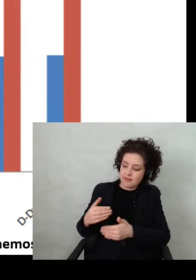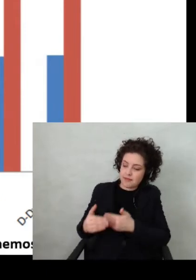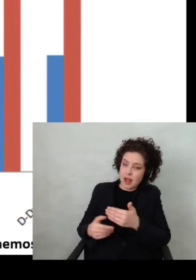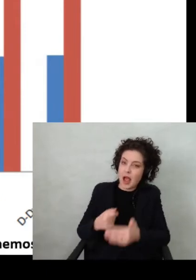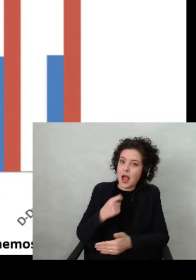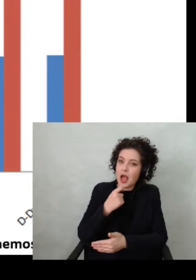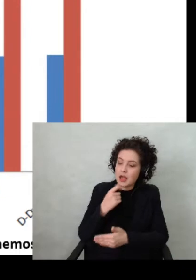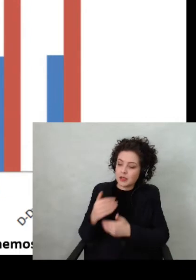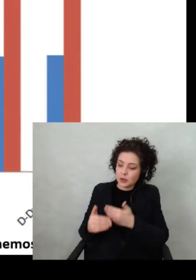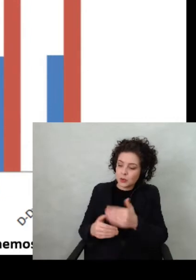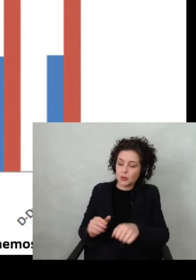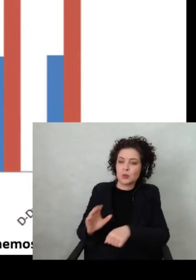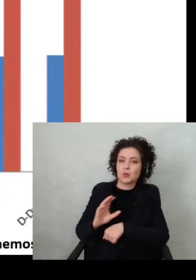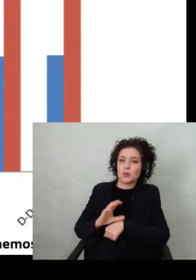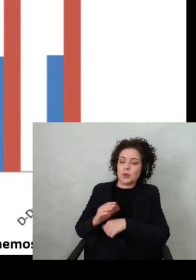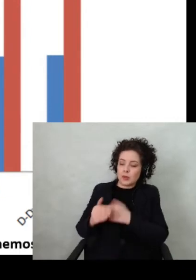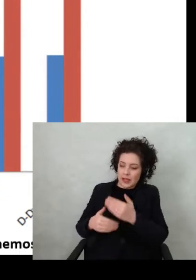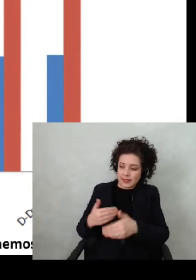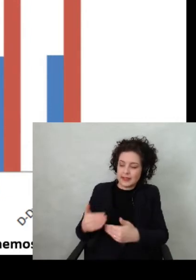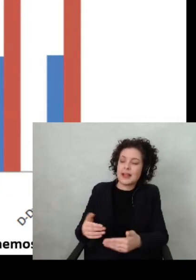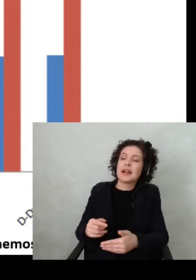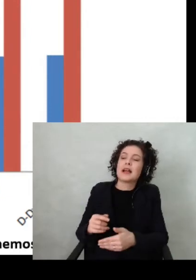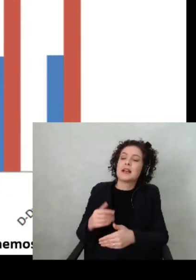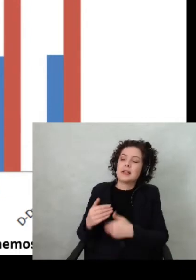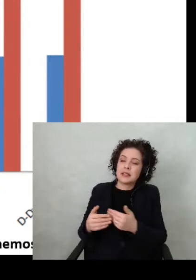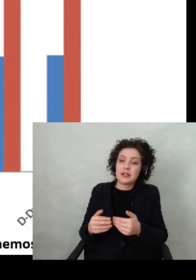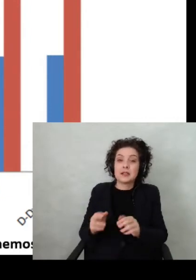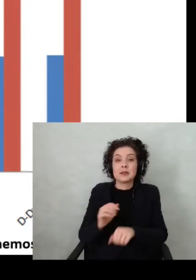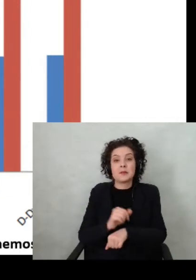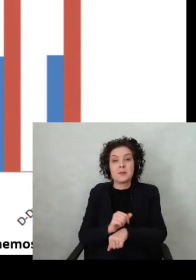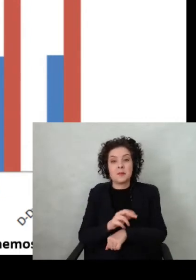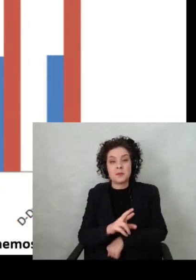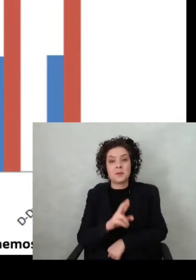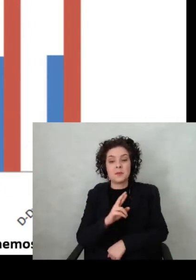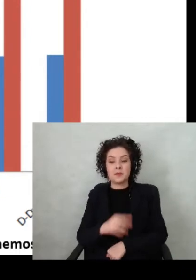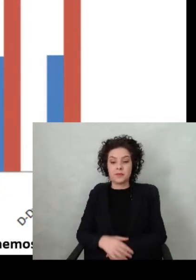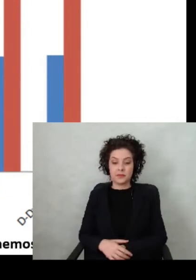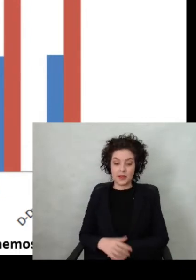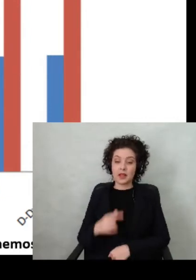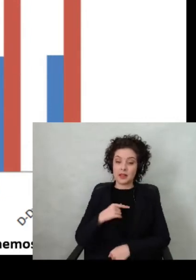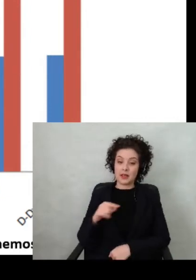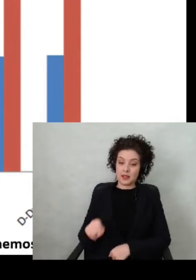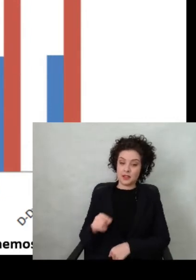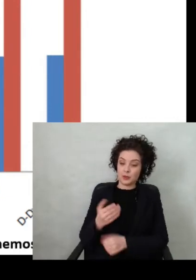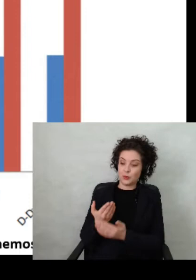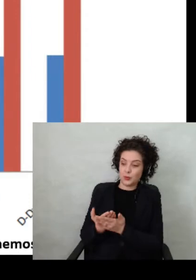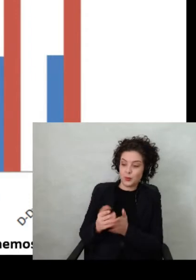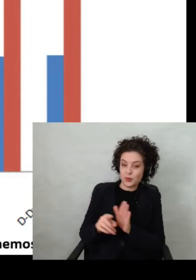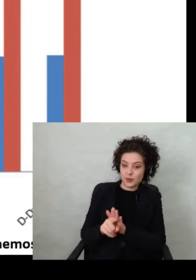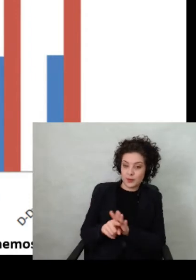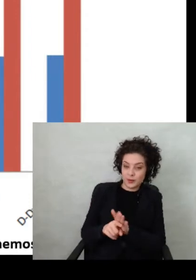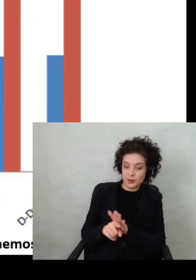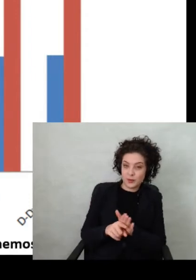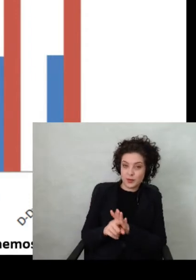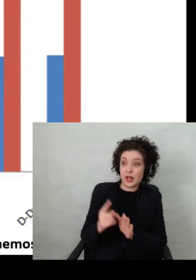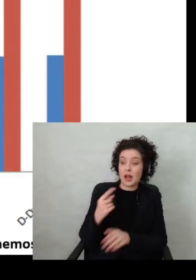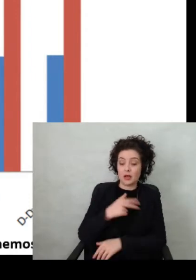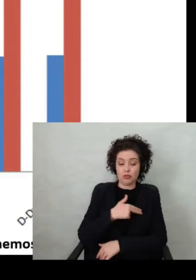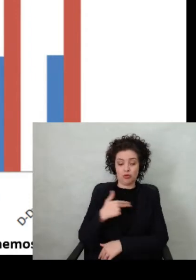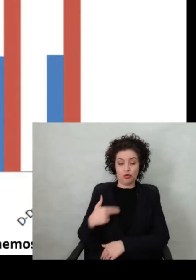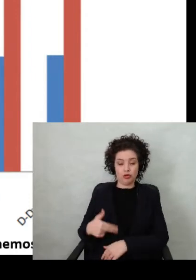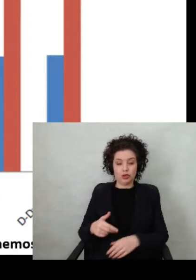curso. Aguardamos essas respostas. Existe esse estudo retrospectivo realizado na China,